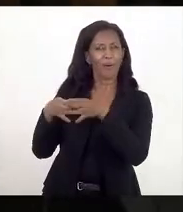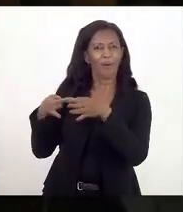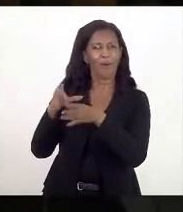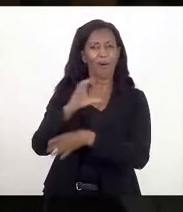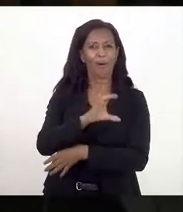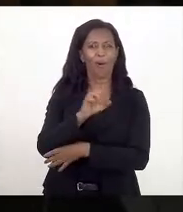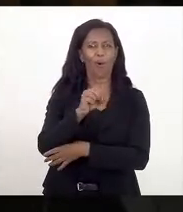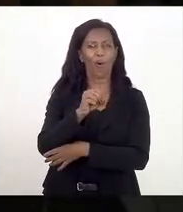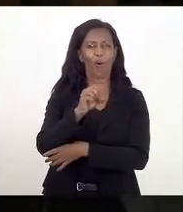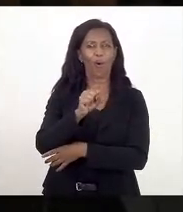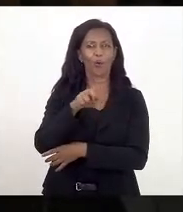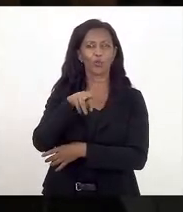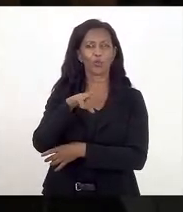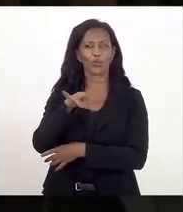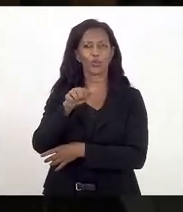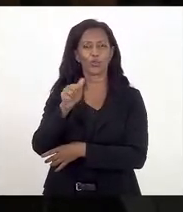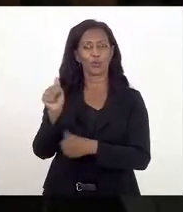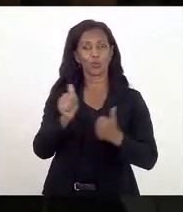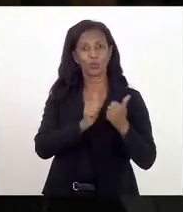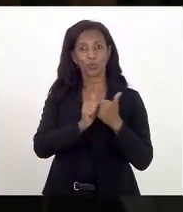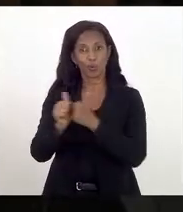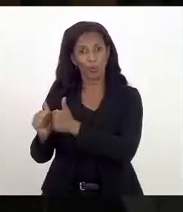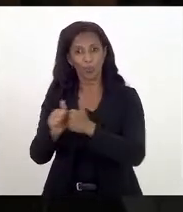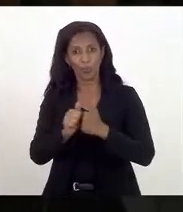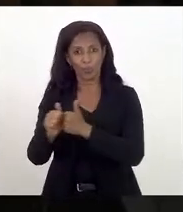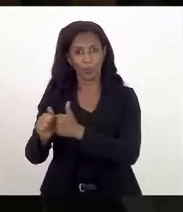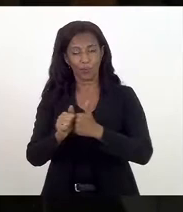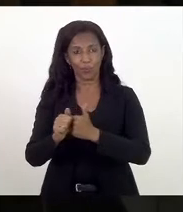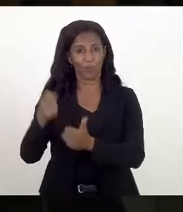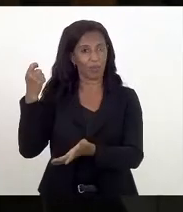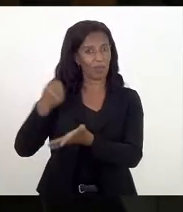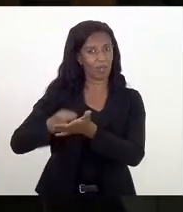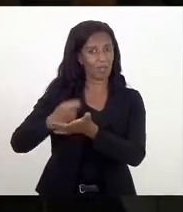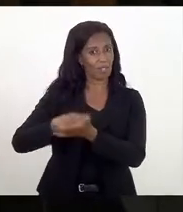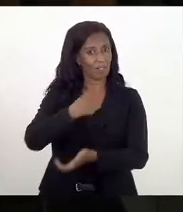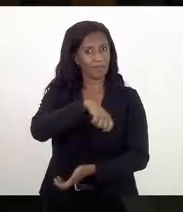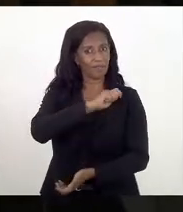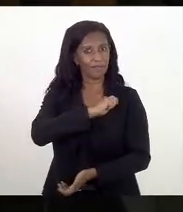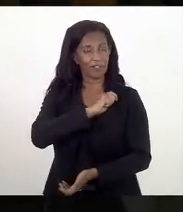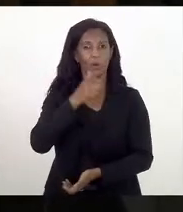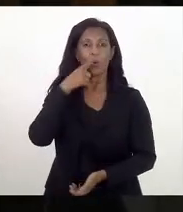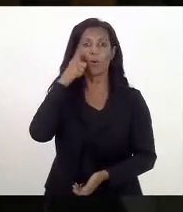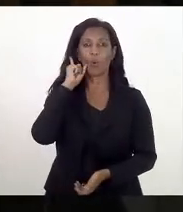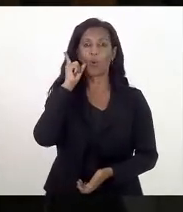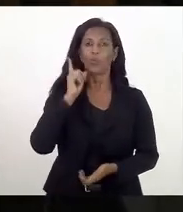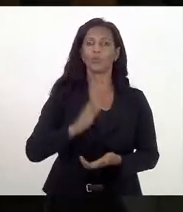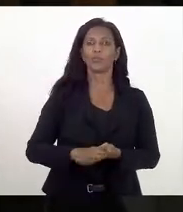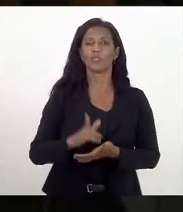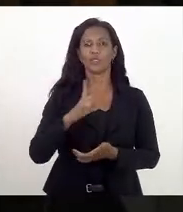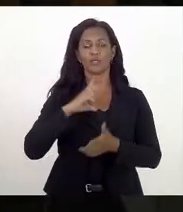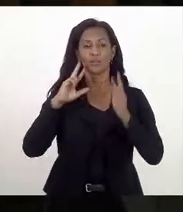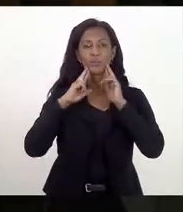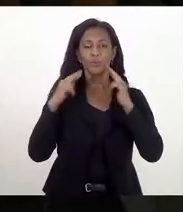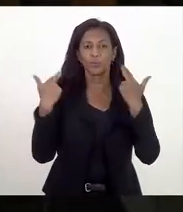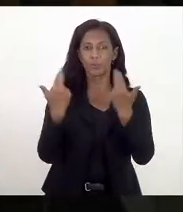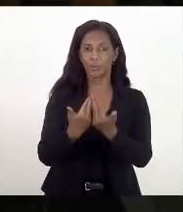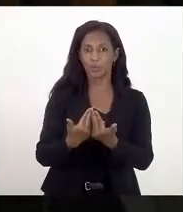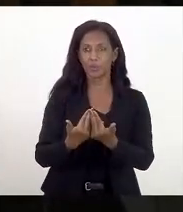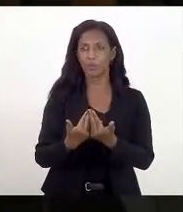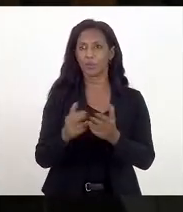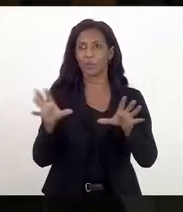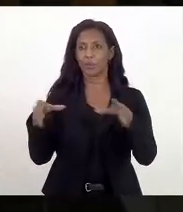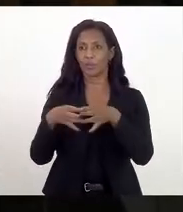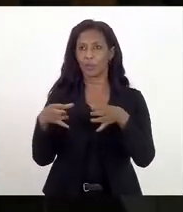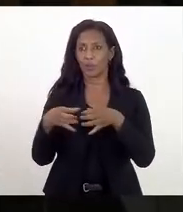da Comissão de Acompanhamento do Regime de Recuperação Fiscal. Ontem tivemos uma sessão e ali naquela